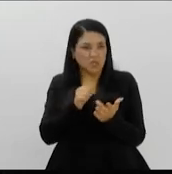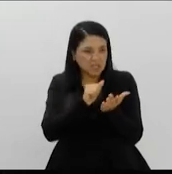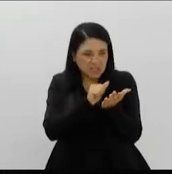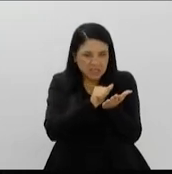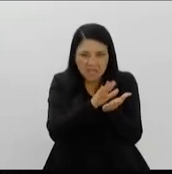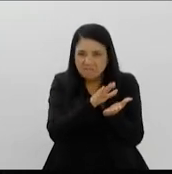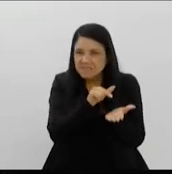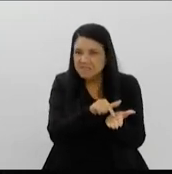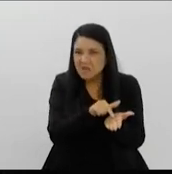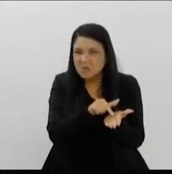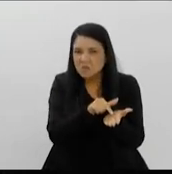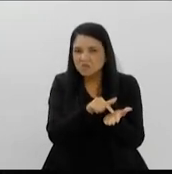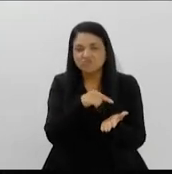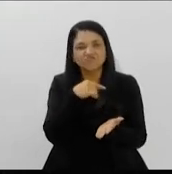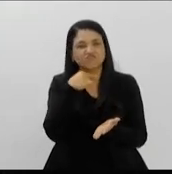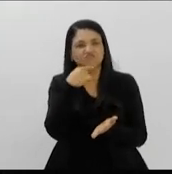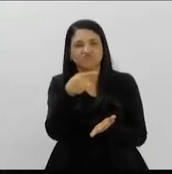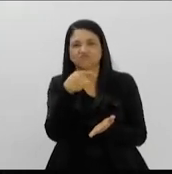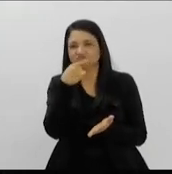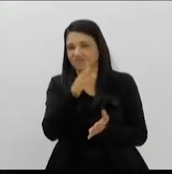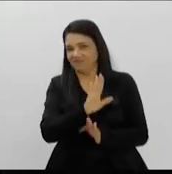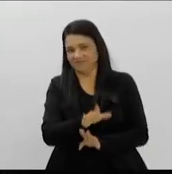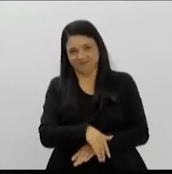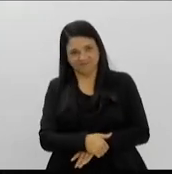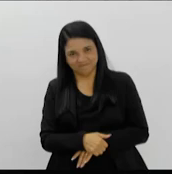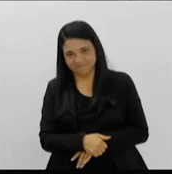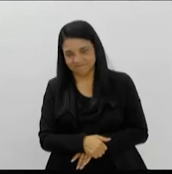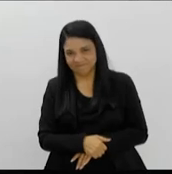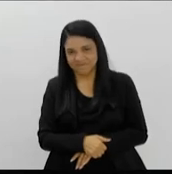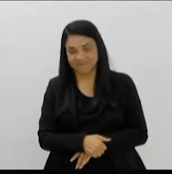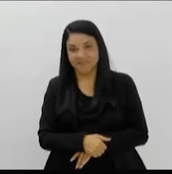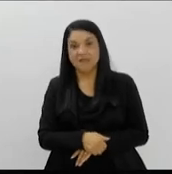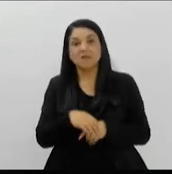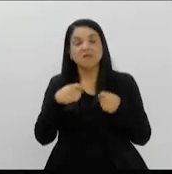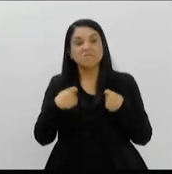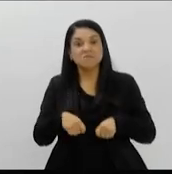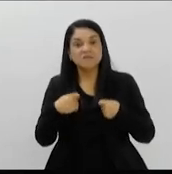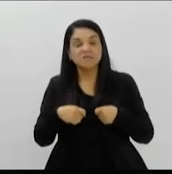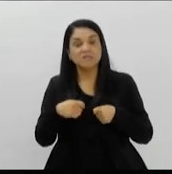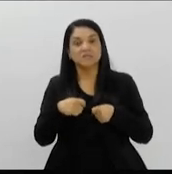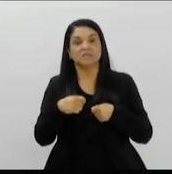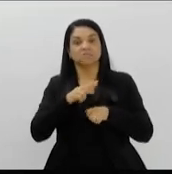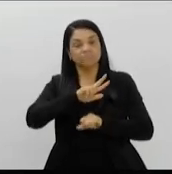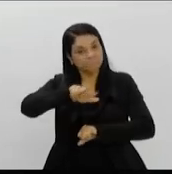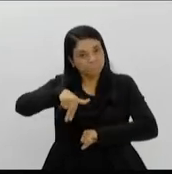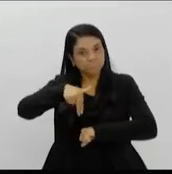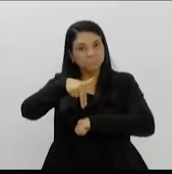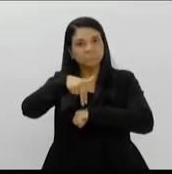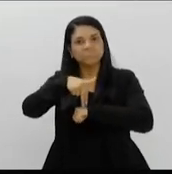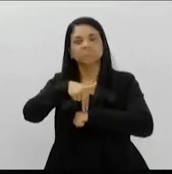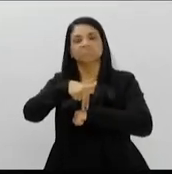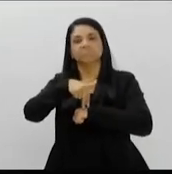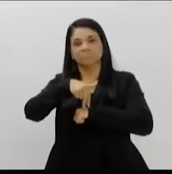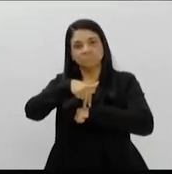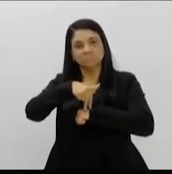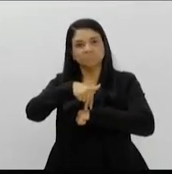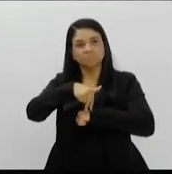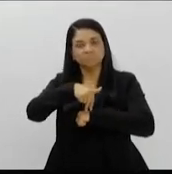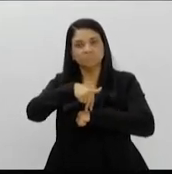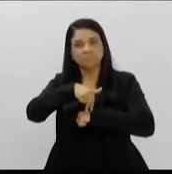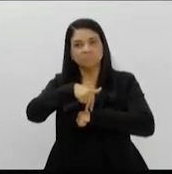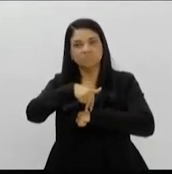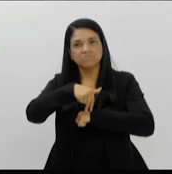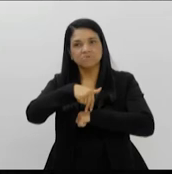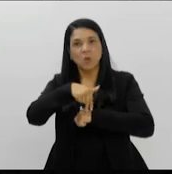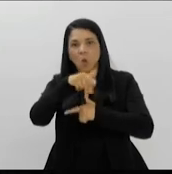Uma demissão sumária não basta. O que há de se ter é um posicionamento frontal contra